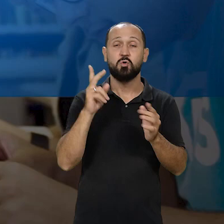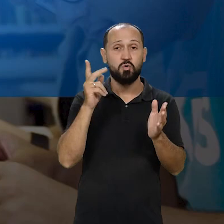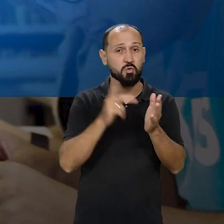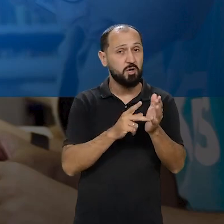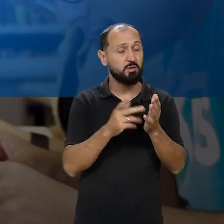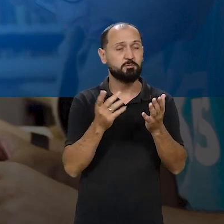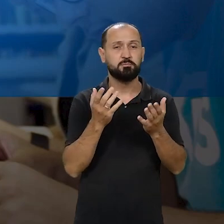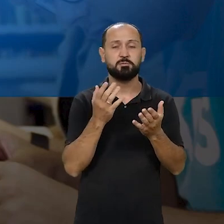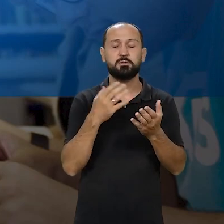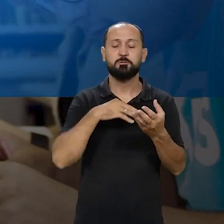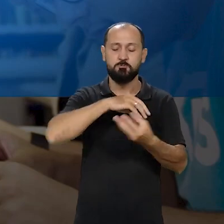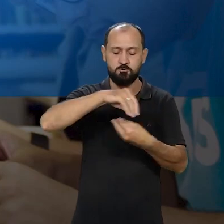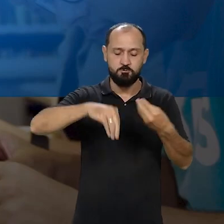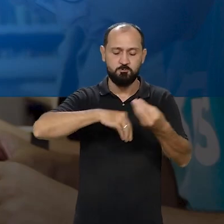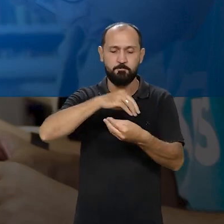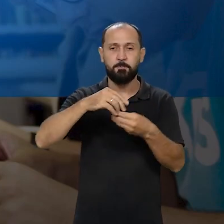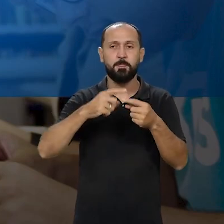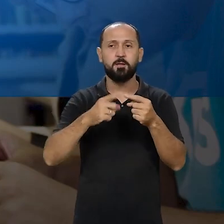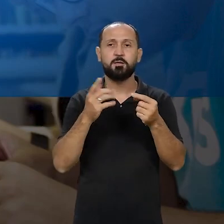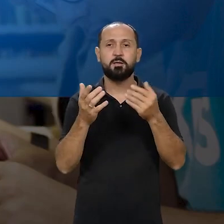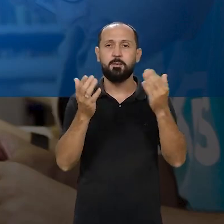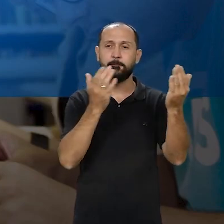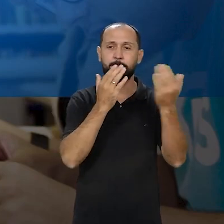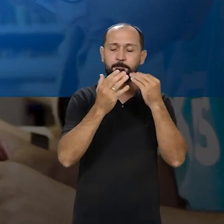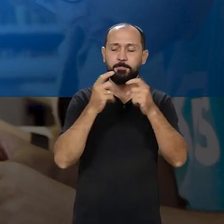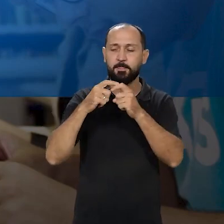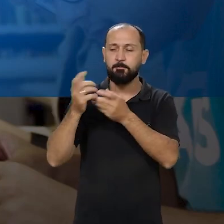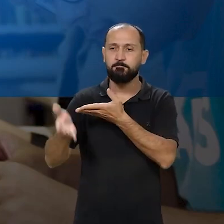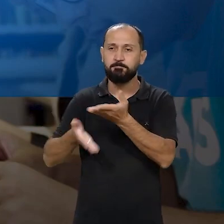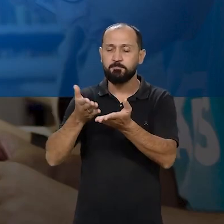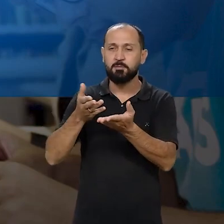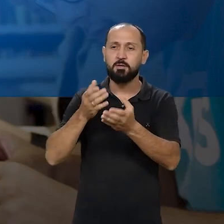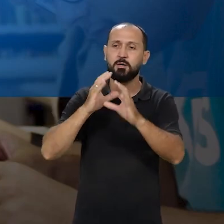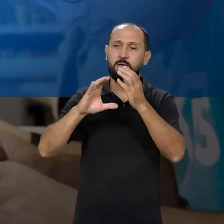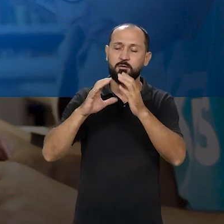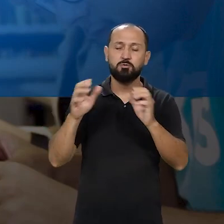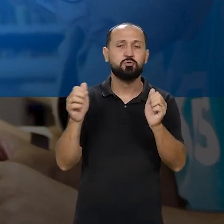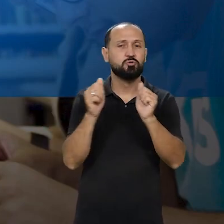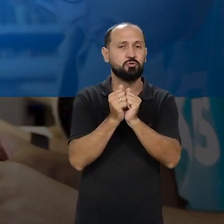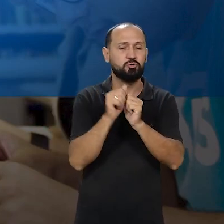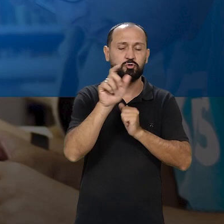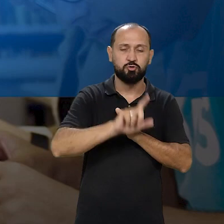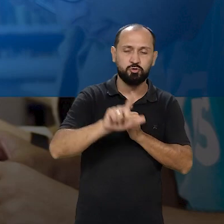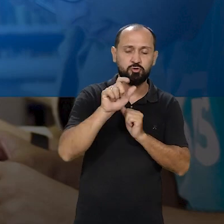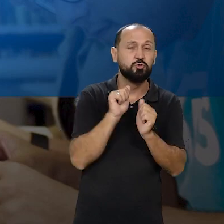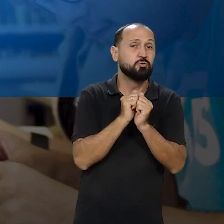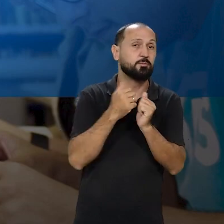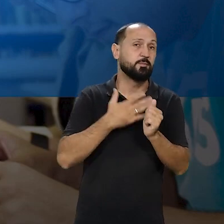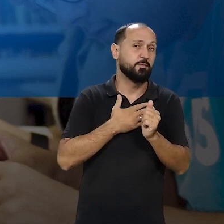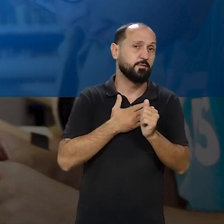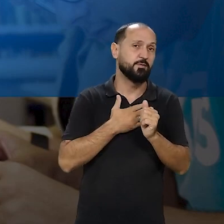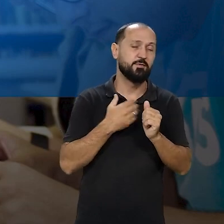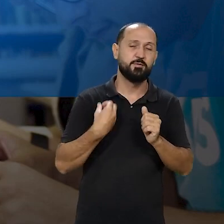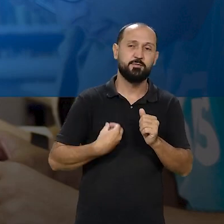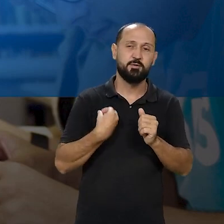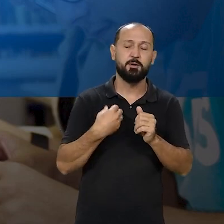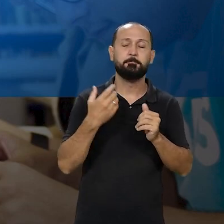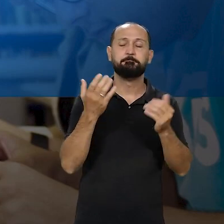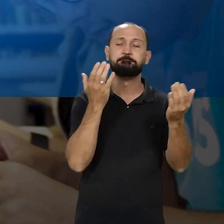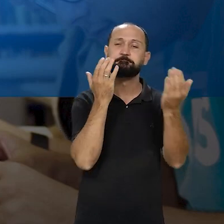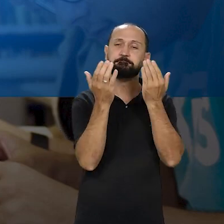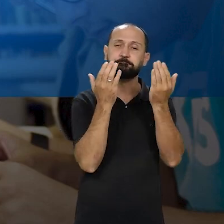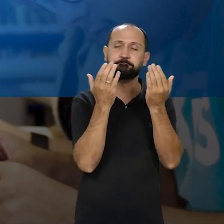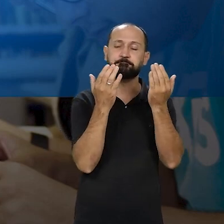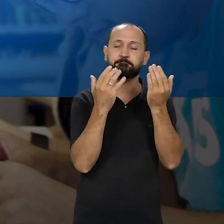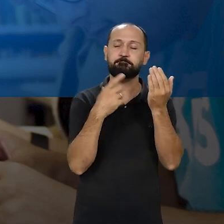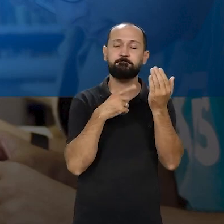eu sempre, é uma mistura, porque psicologia, psicanálise e literatura sempre tiveram presentes na minha vida, então, né? E a psicologia,